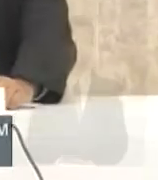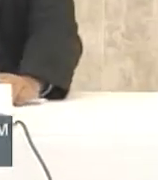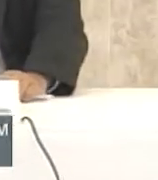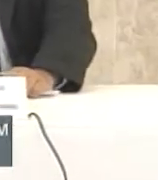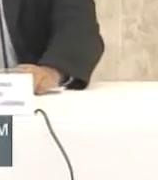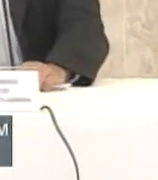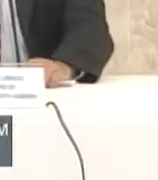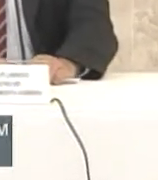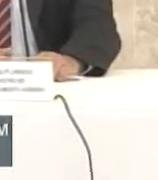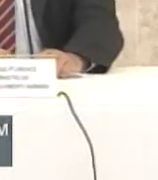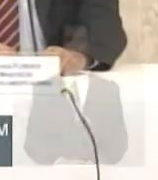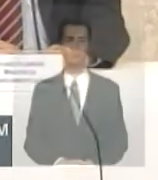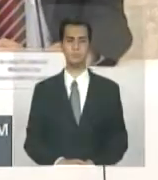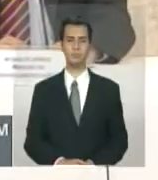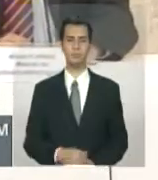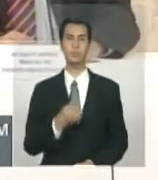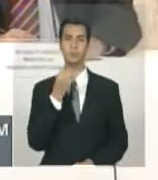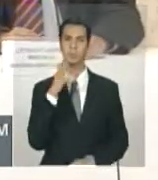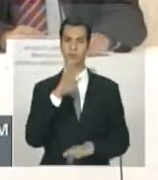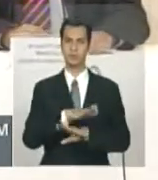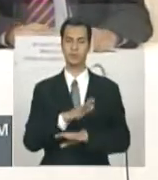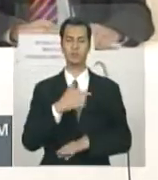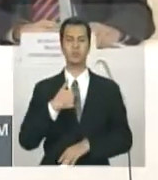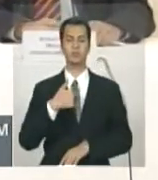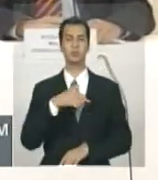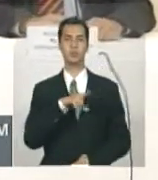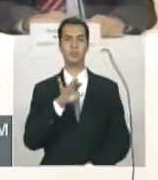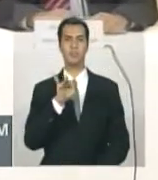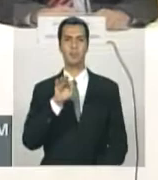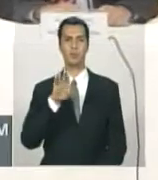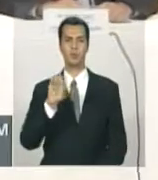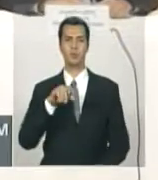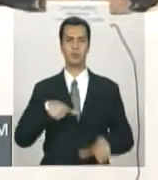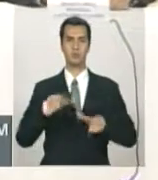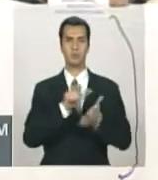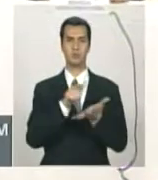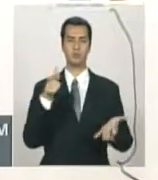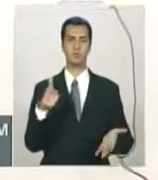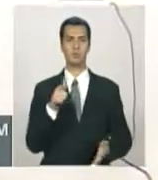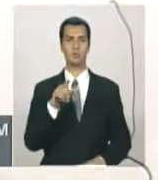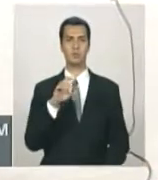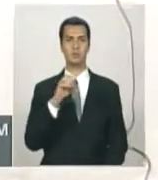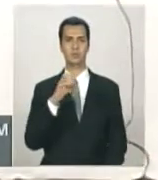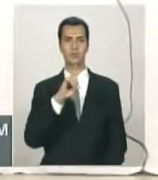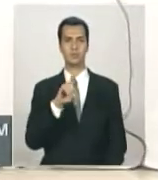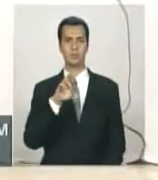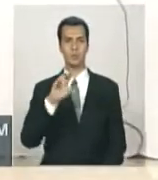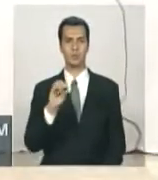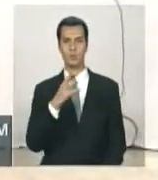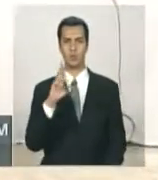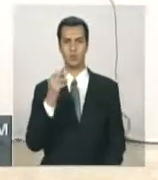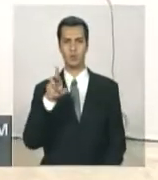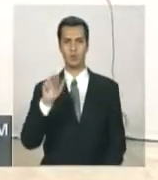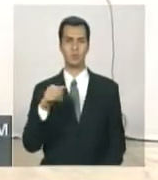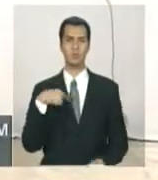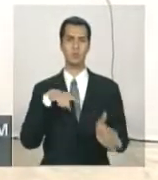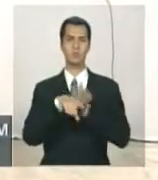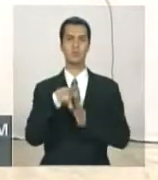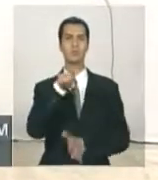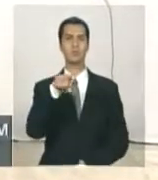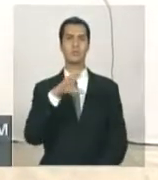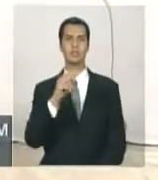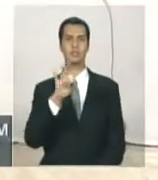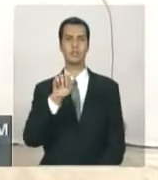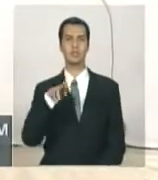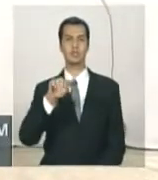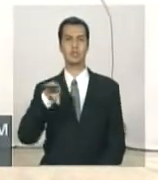Boa tarde. Fabiano Costa, do Jornal Zero Hora. Uma pergunta do doutor Cristiano, por favor, para esclarecer a questão dos recursos emergenciais. O senhor falou